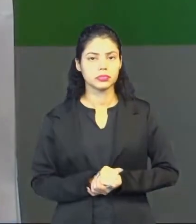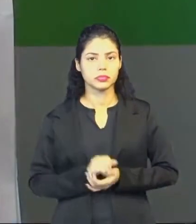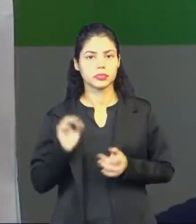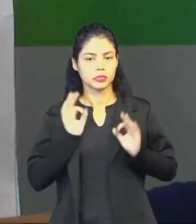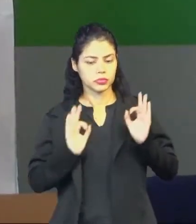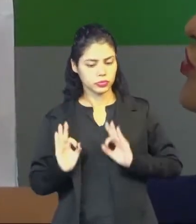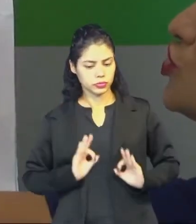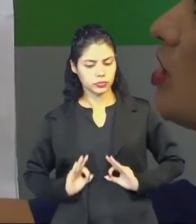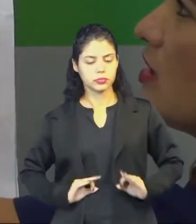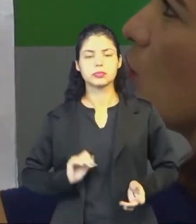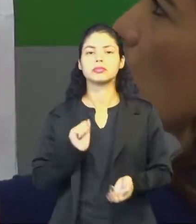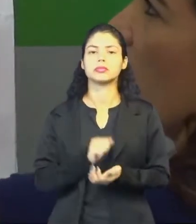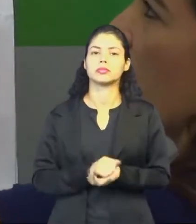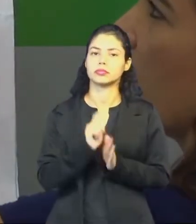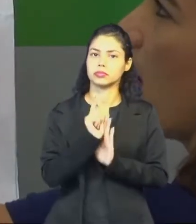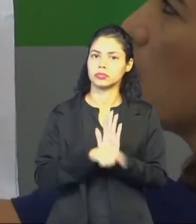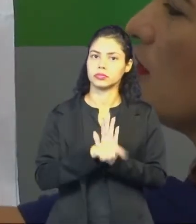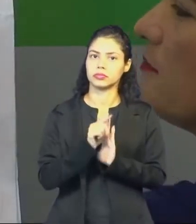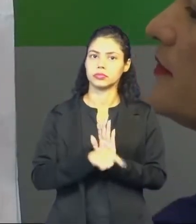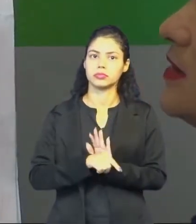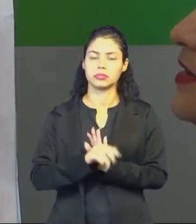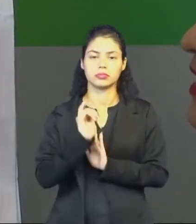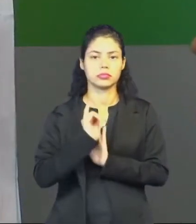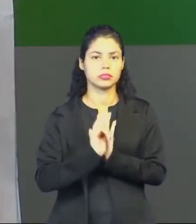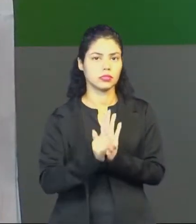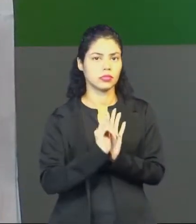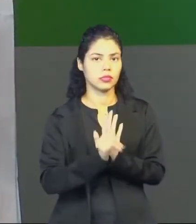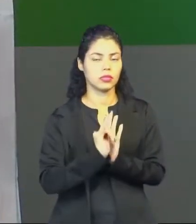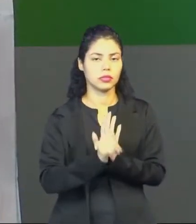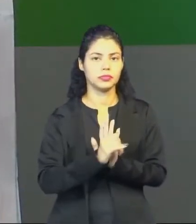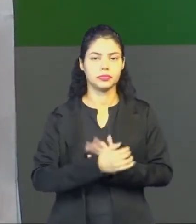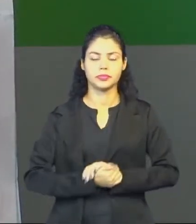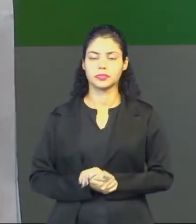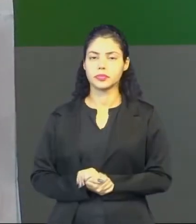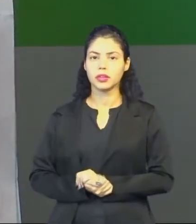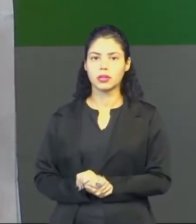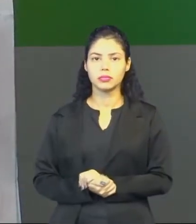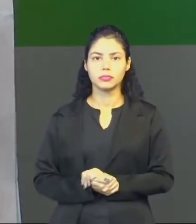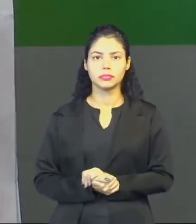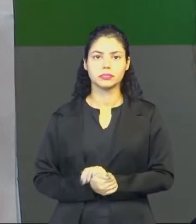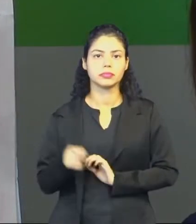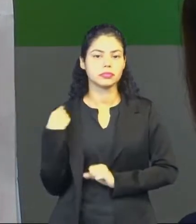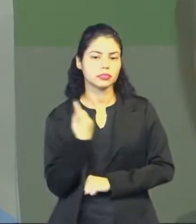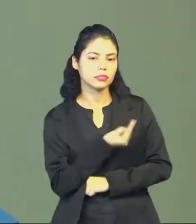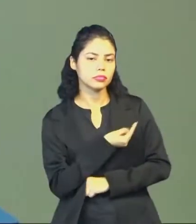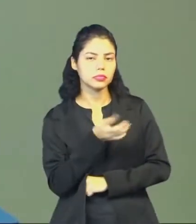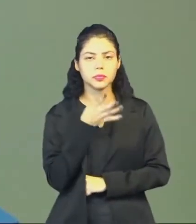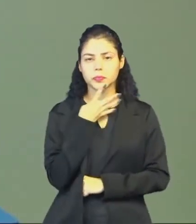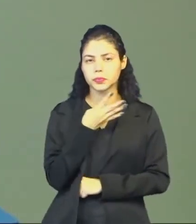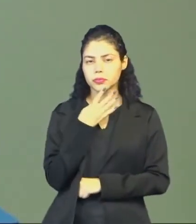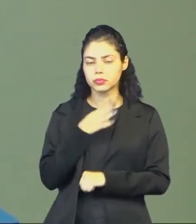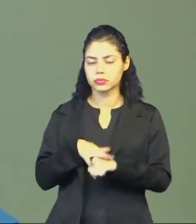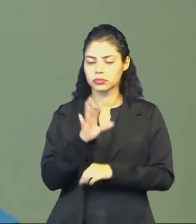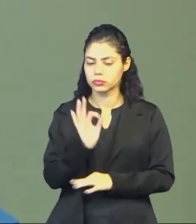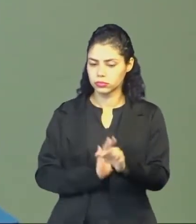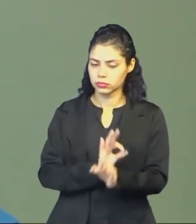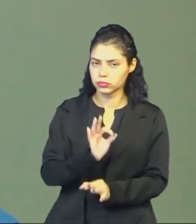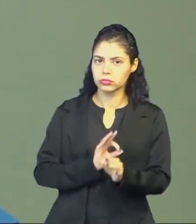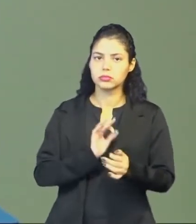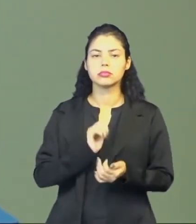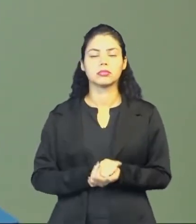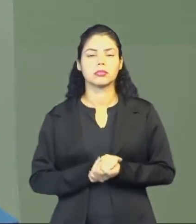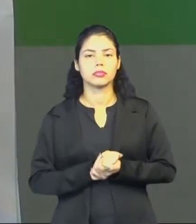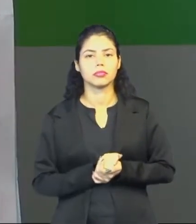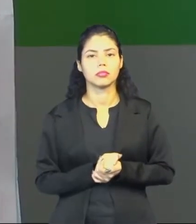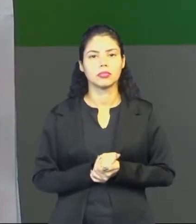A onça e a raposa, o gênero é fábula, tá? A gente vai conhecer um pouco mais sobre a organização dele. Ele está narrando a